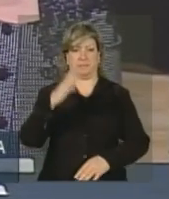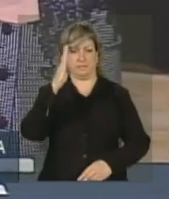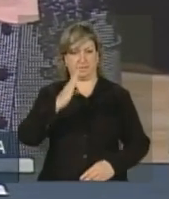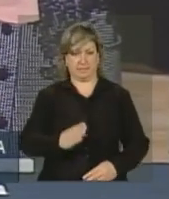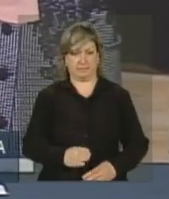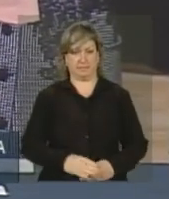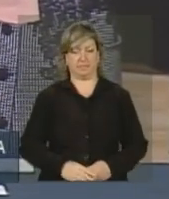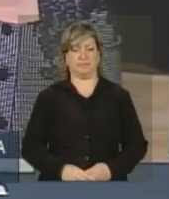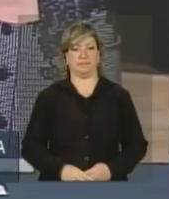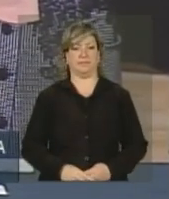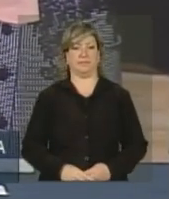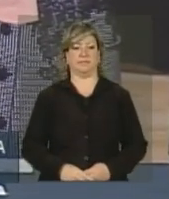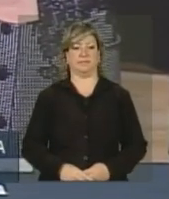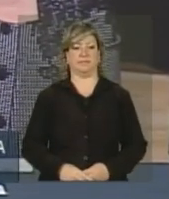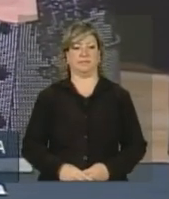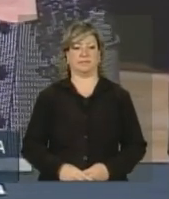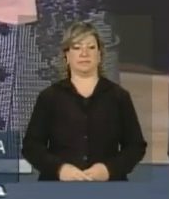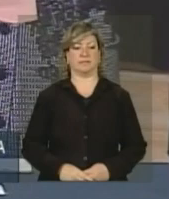deste país.